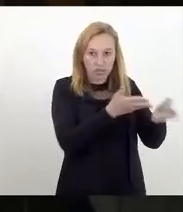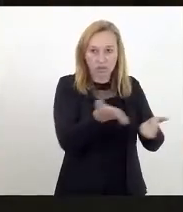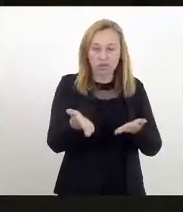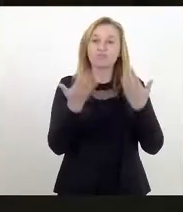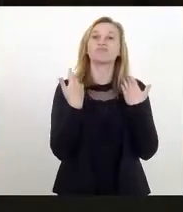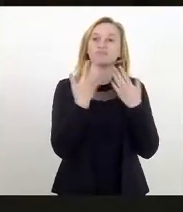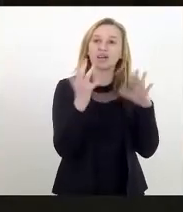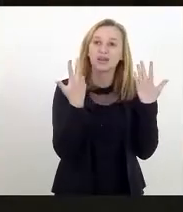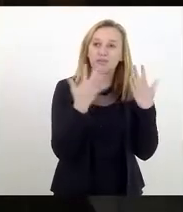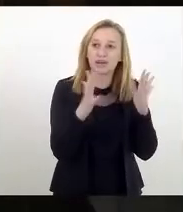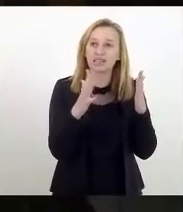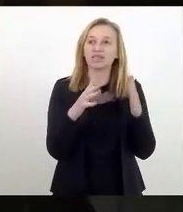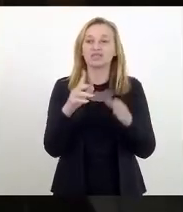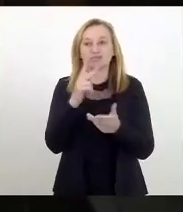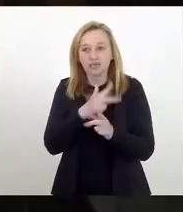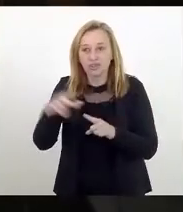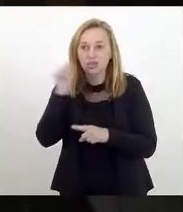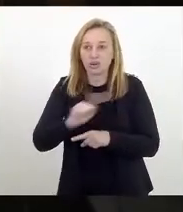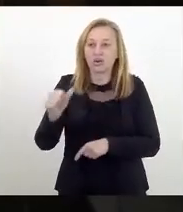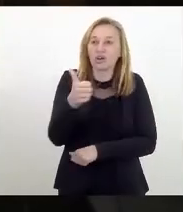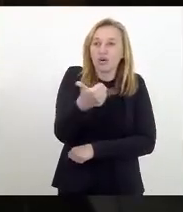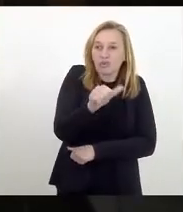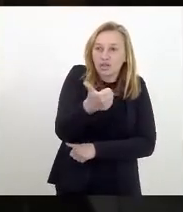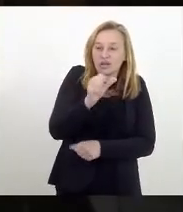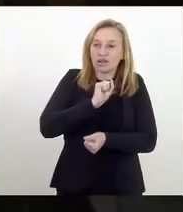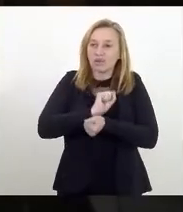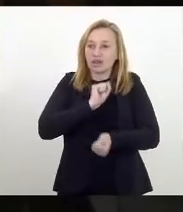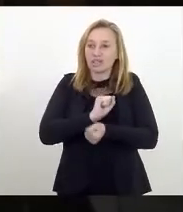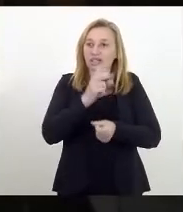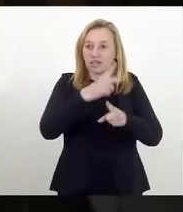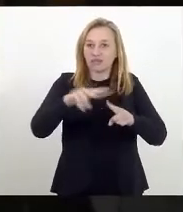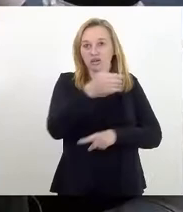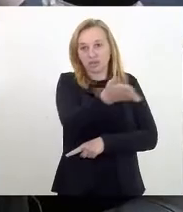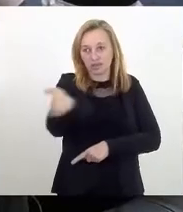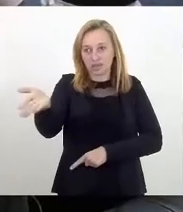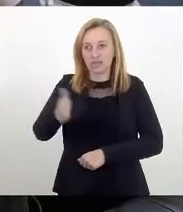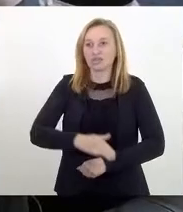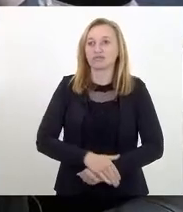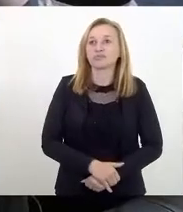Parabéns, uma grande vitória, 11 anos aguardada, a vitória dos senhores e das senhoras.